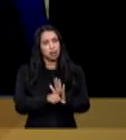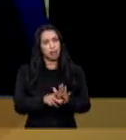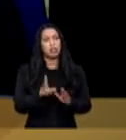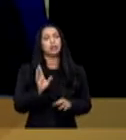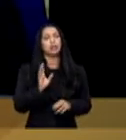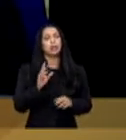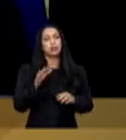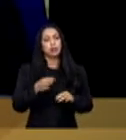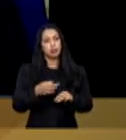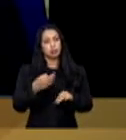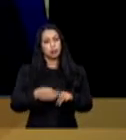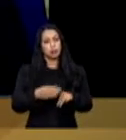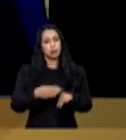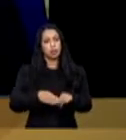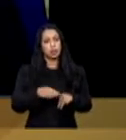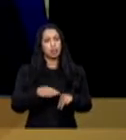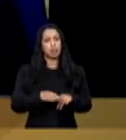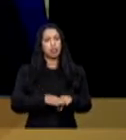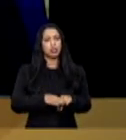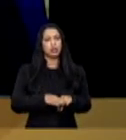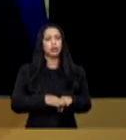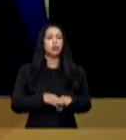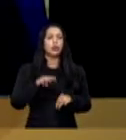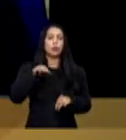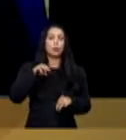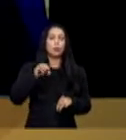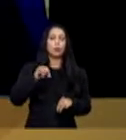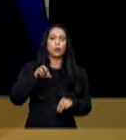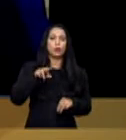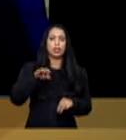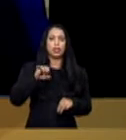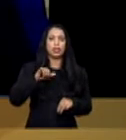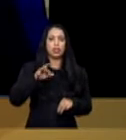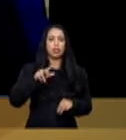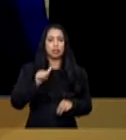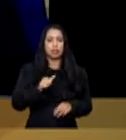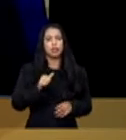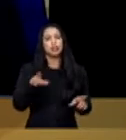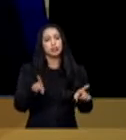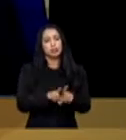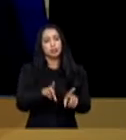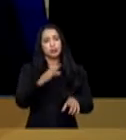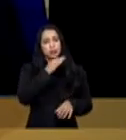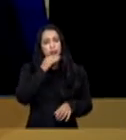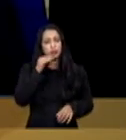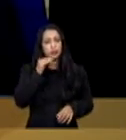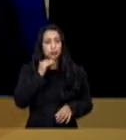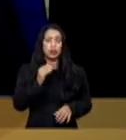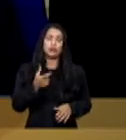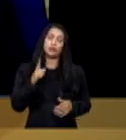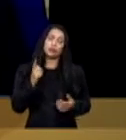eminentes ministros Moreira Alves e Celso de Mello, exige dos atos do poder público um conteúdo razoável. Abro